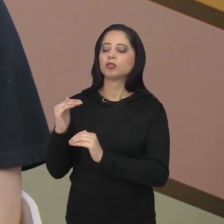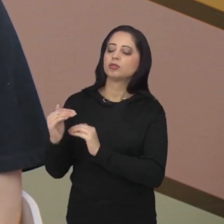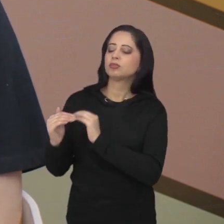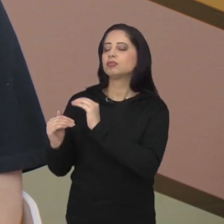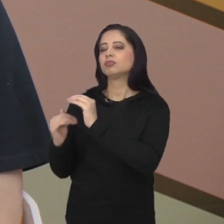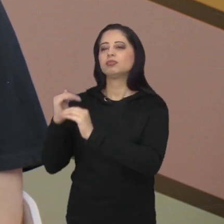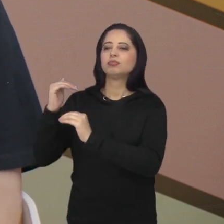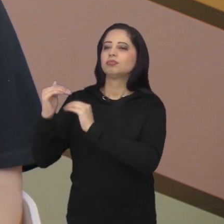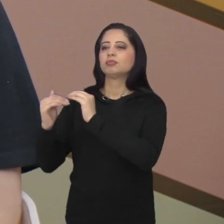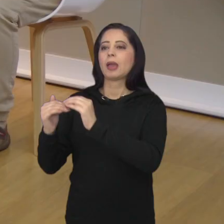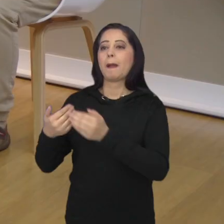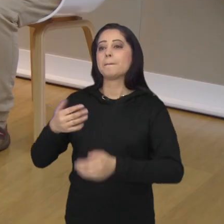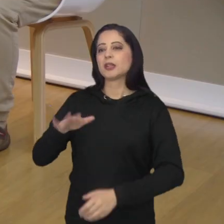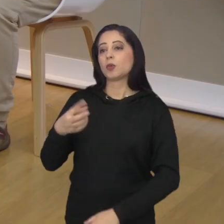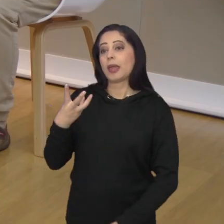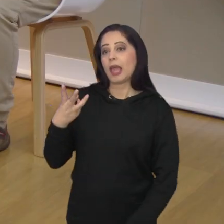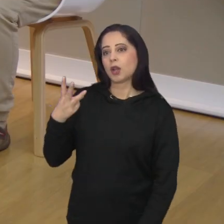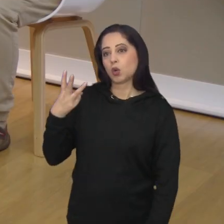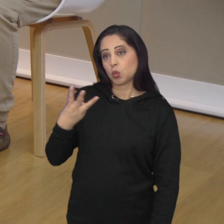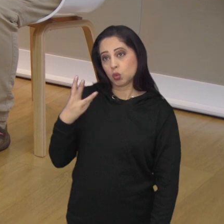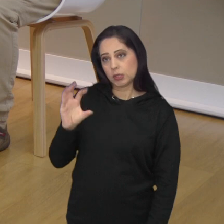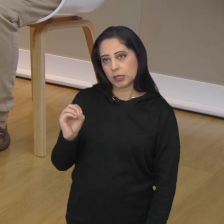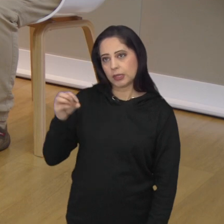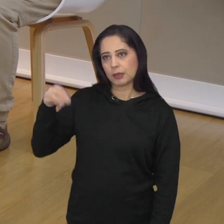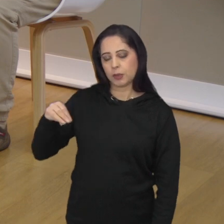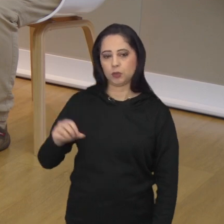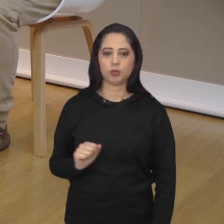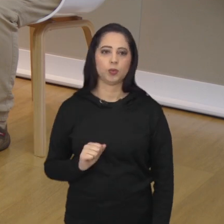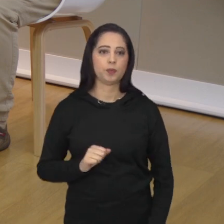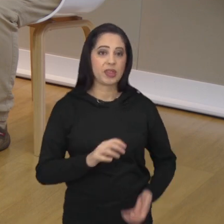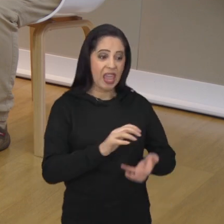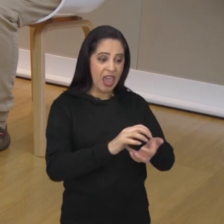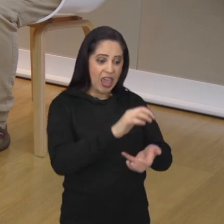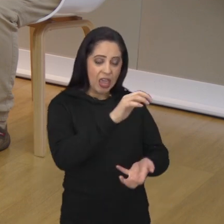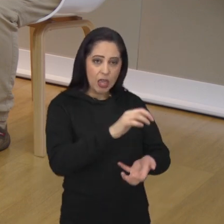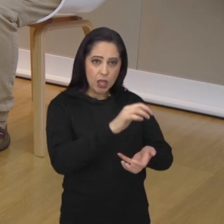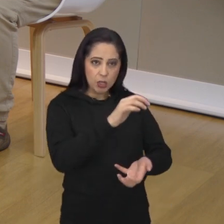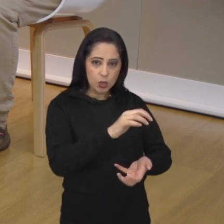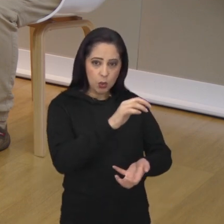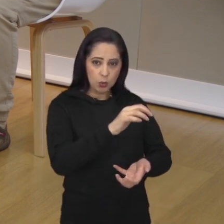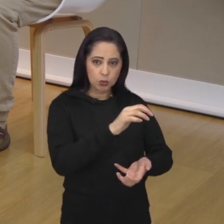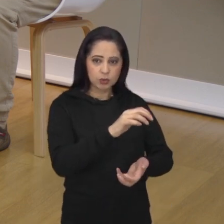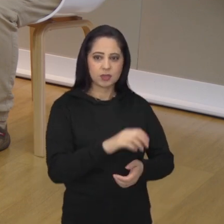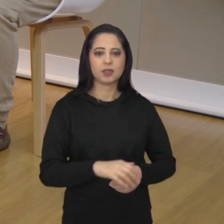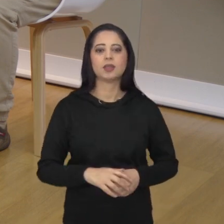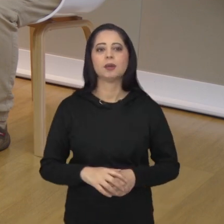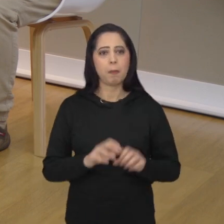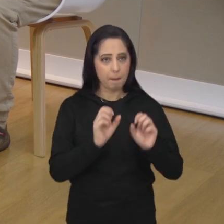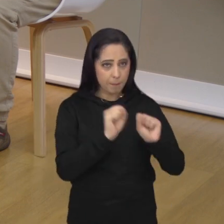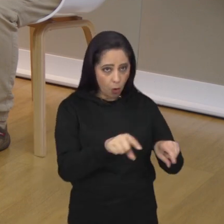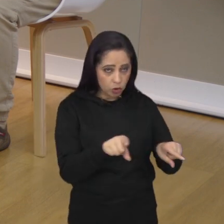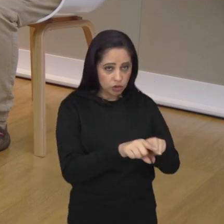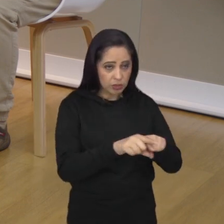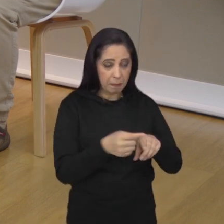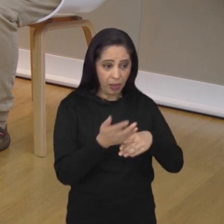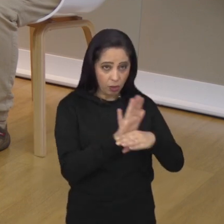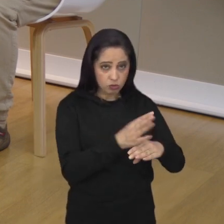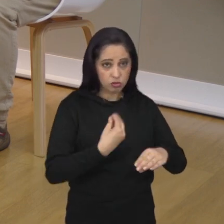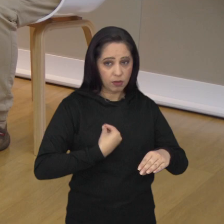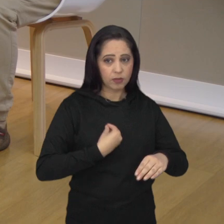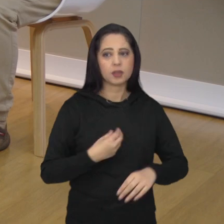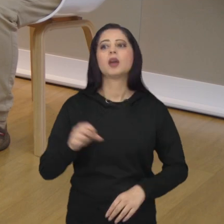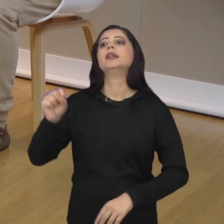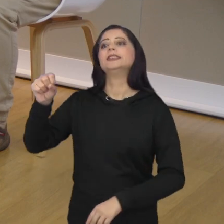o ideal de 30 minutos. O ideal é 30 minutos. Idosos, a prática, eu imagino que Aí deve continua trazer. pro resto Não, da mas vida. traz benefícios também para os idosos.